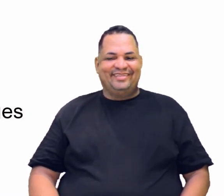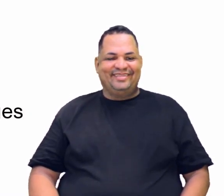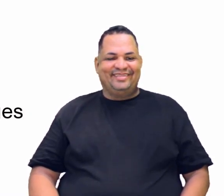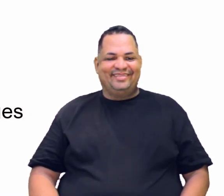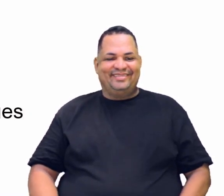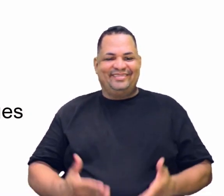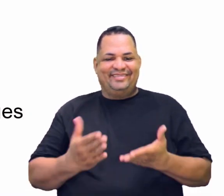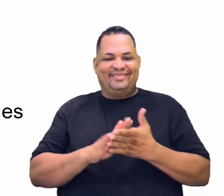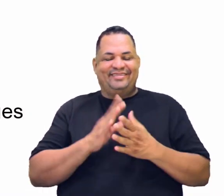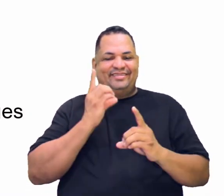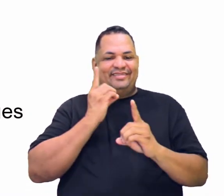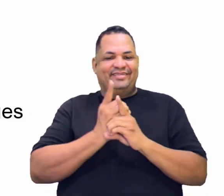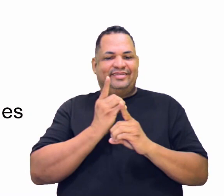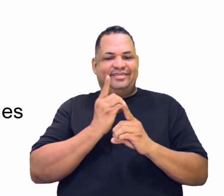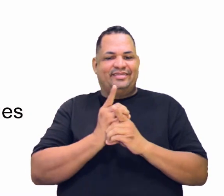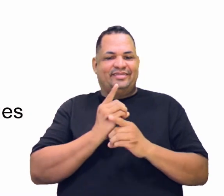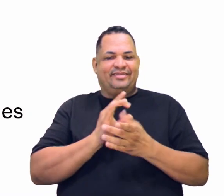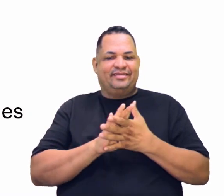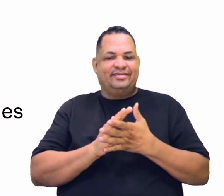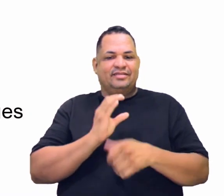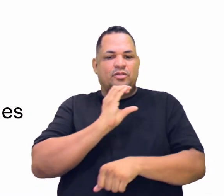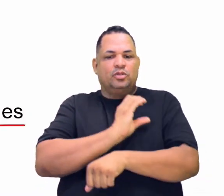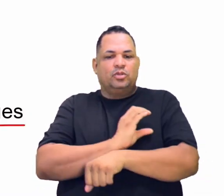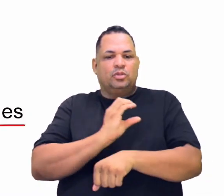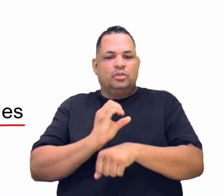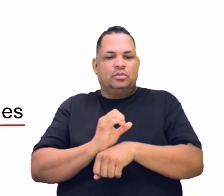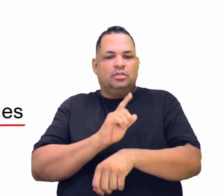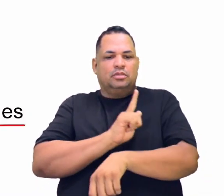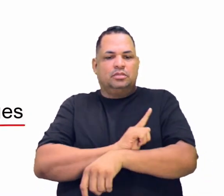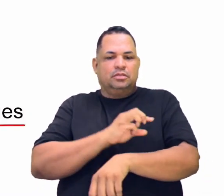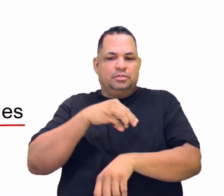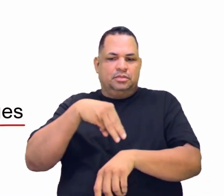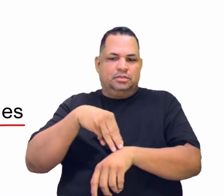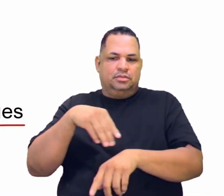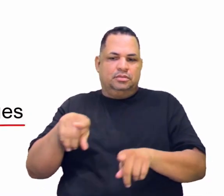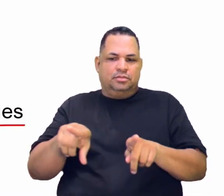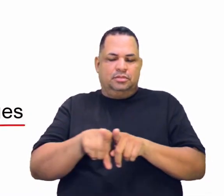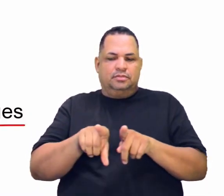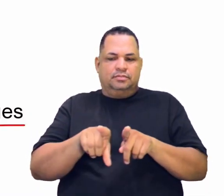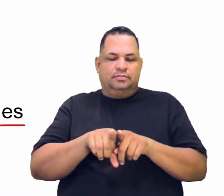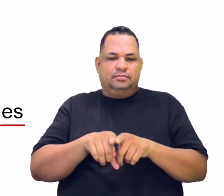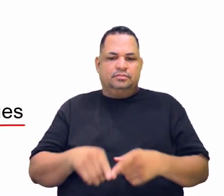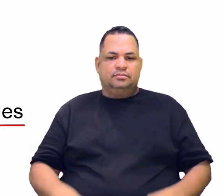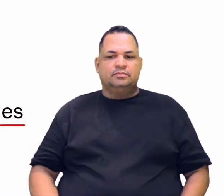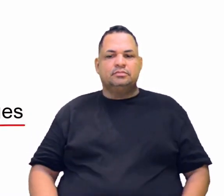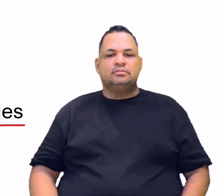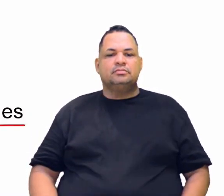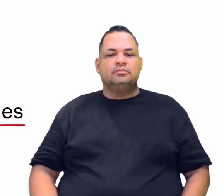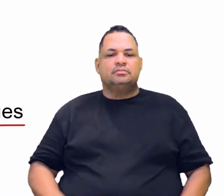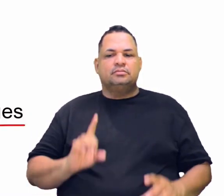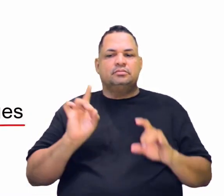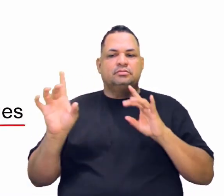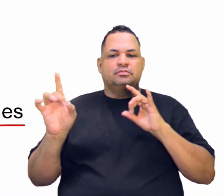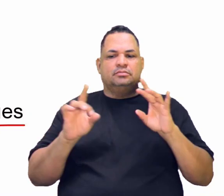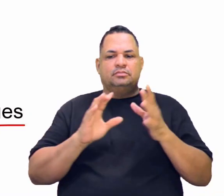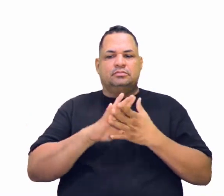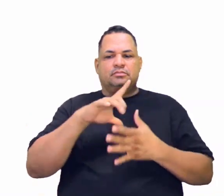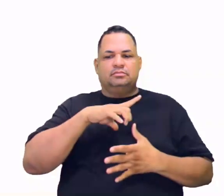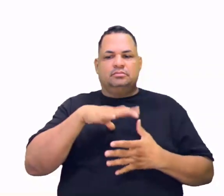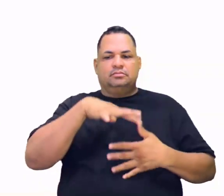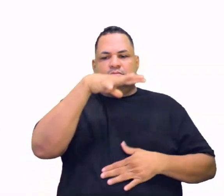Urueuauau, ele se encontra ali na região de Costa Marques e também de Guajará-Mirim. Viu? Cada um tem